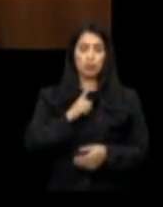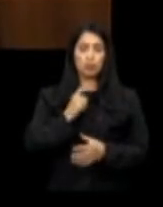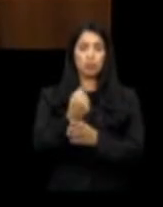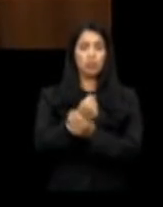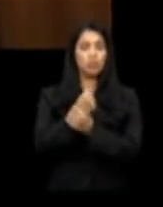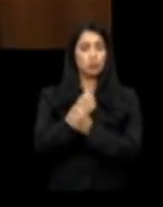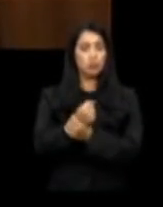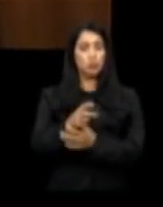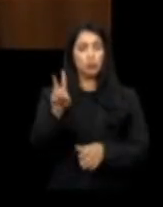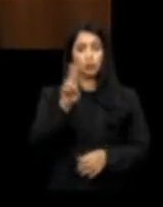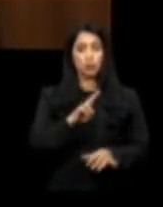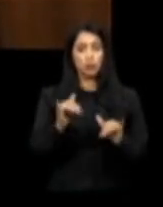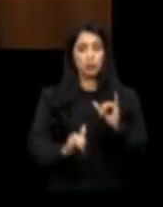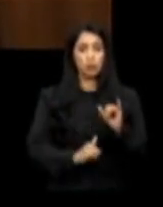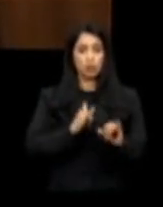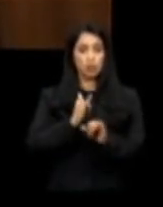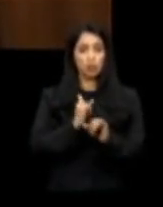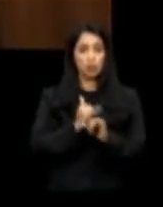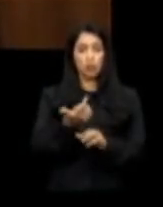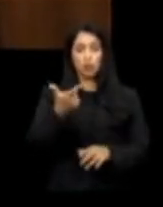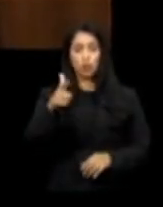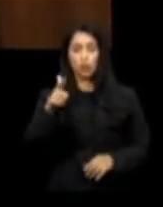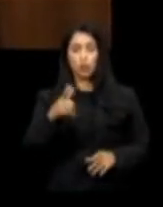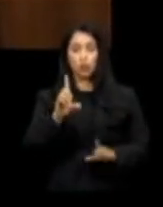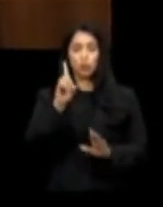usuários da internet, entre outros direitos,